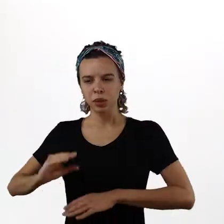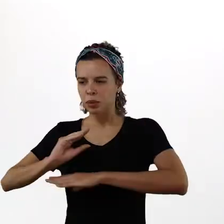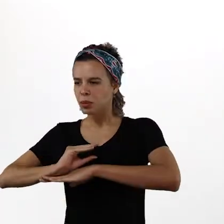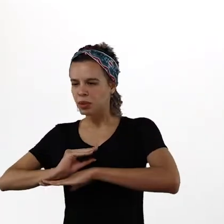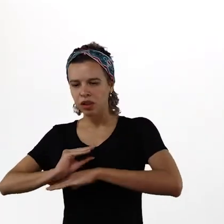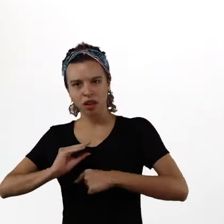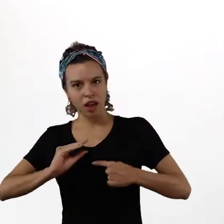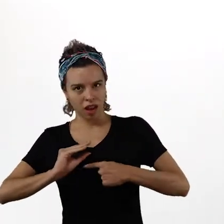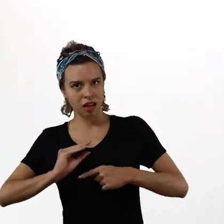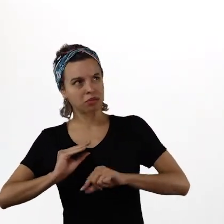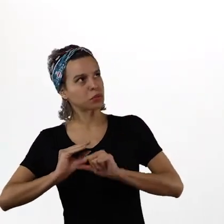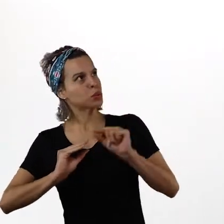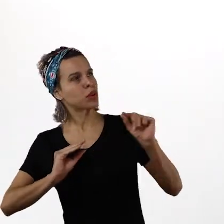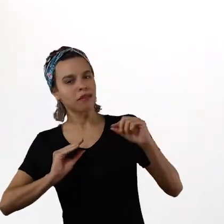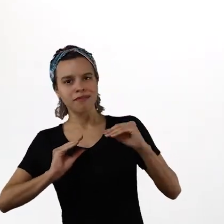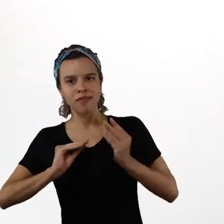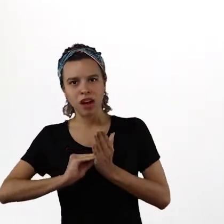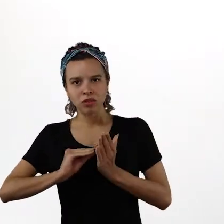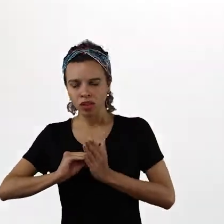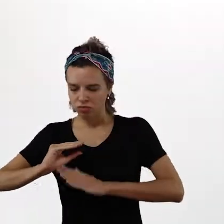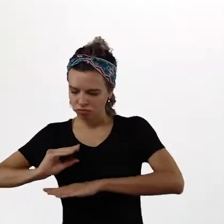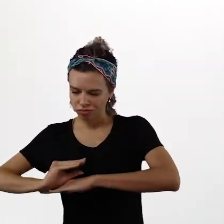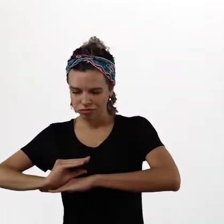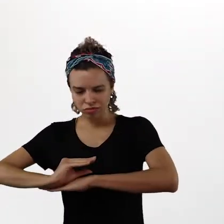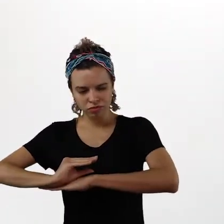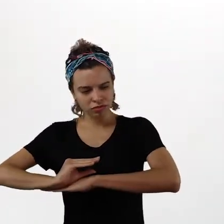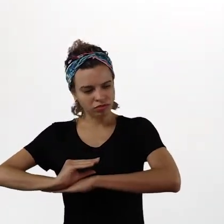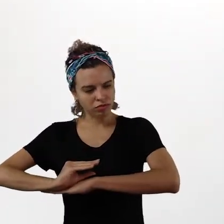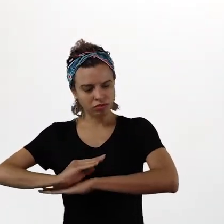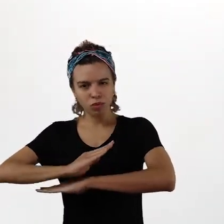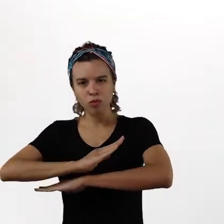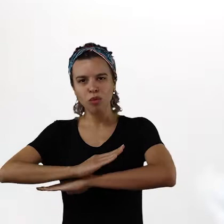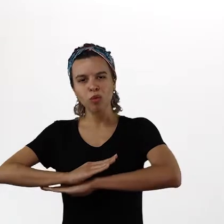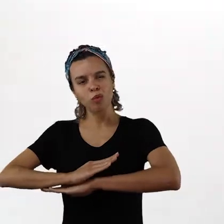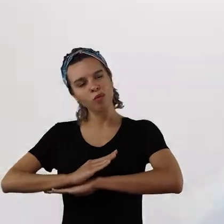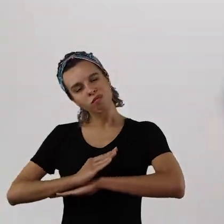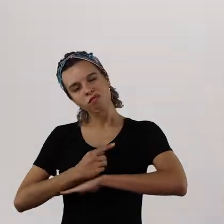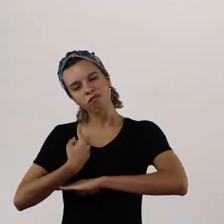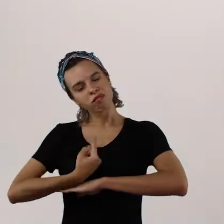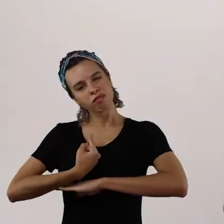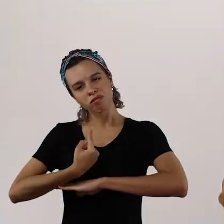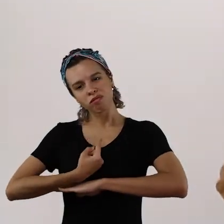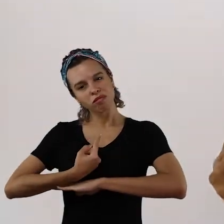A parte que falta ficou sozinha, mais uma vez.